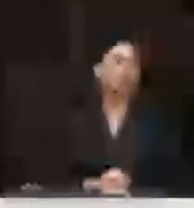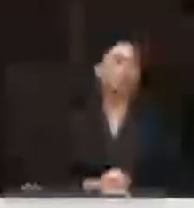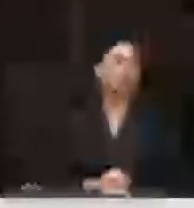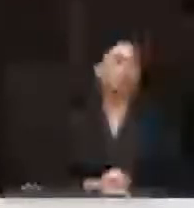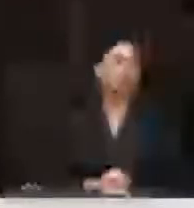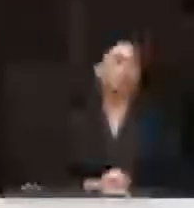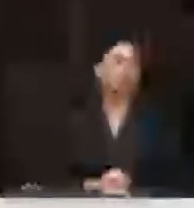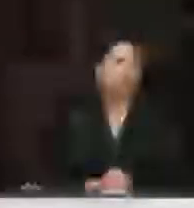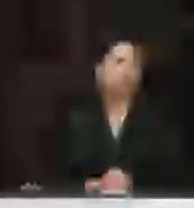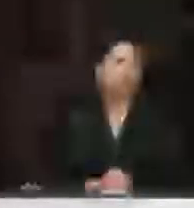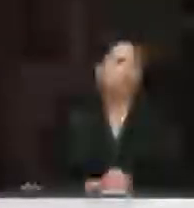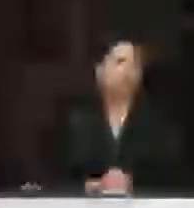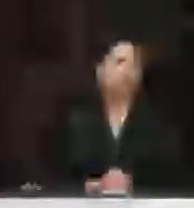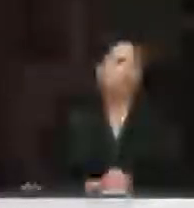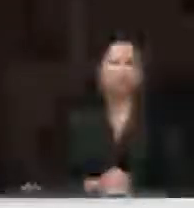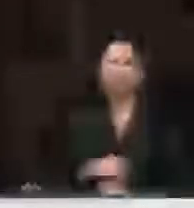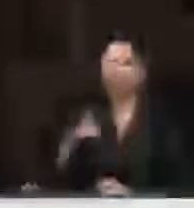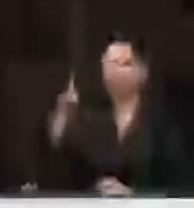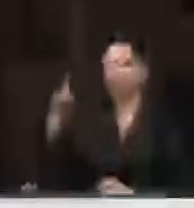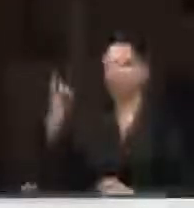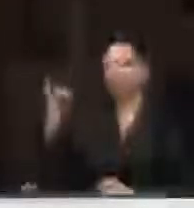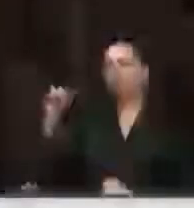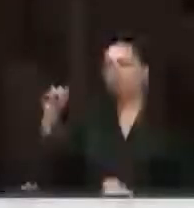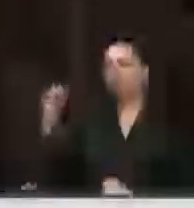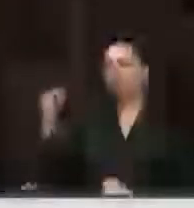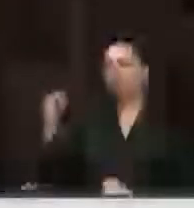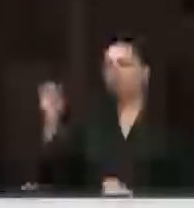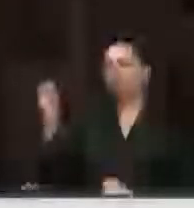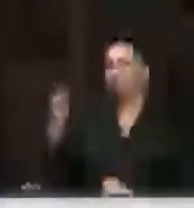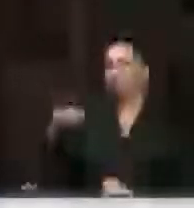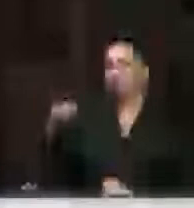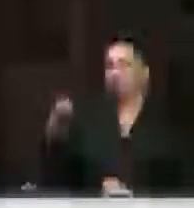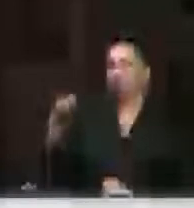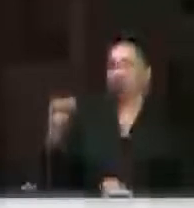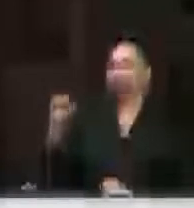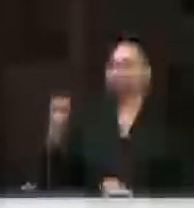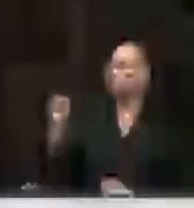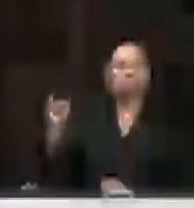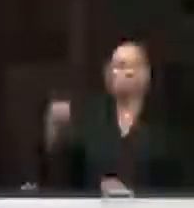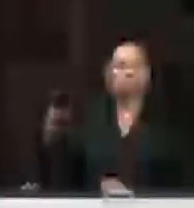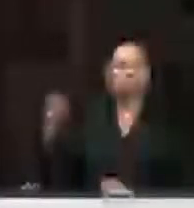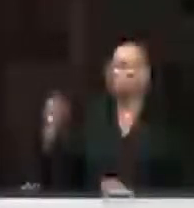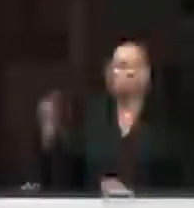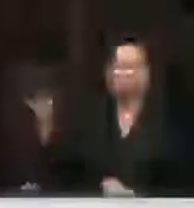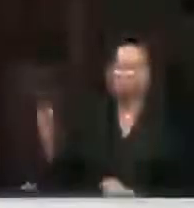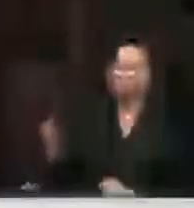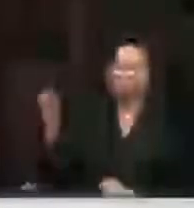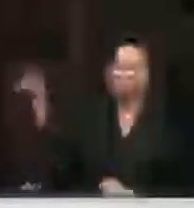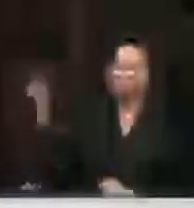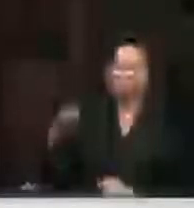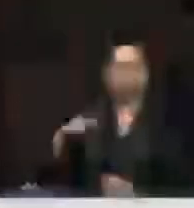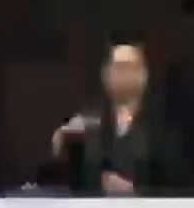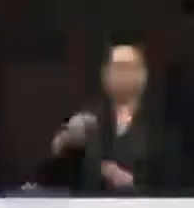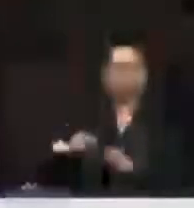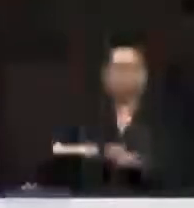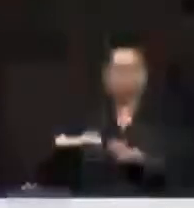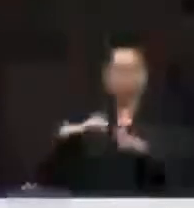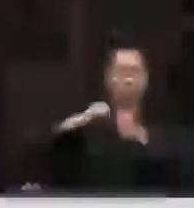Abdias Nascimento, acima de tudo, foi um grande lutador social